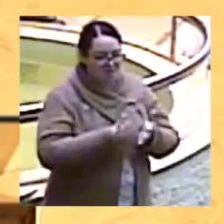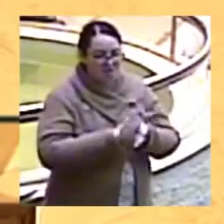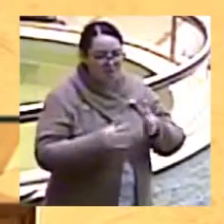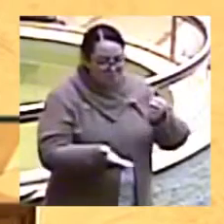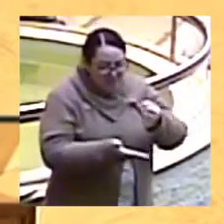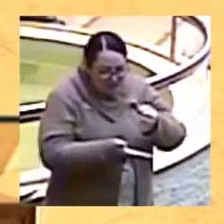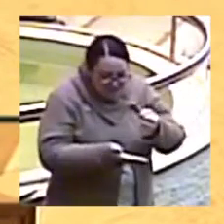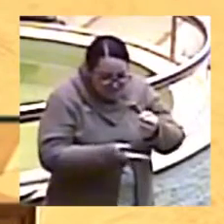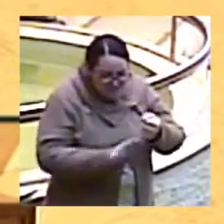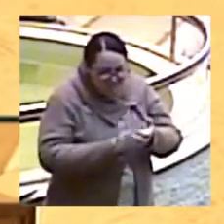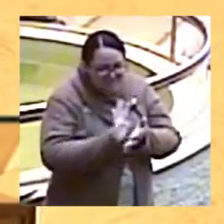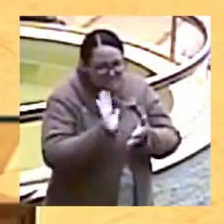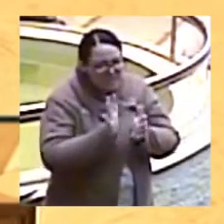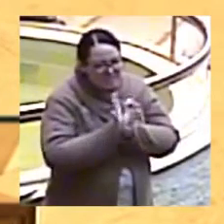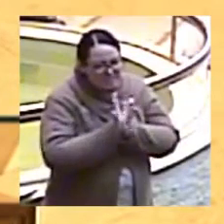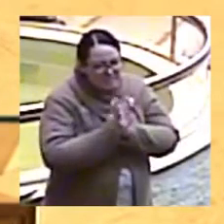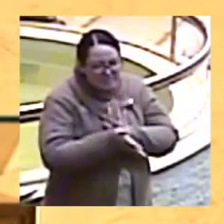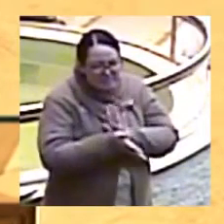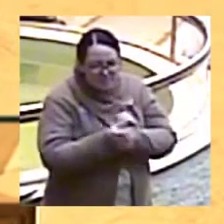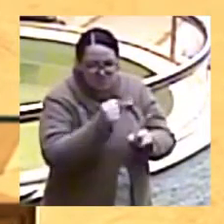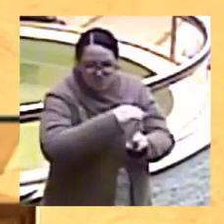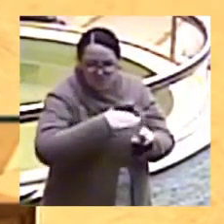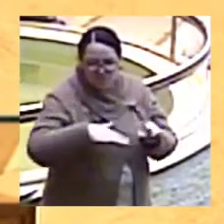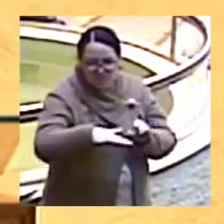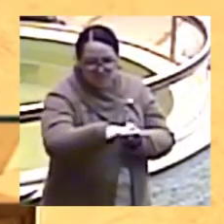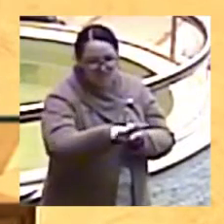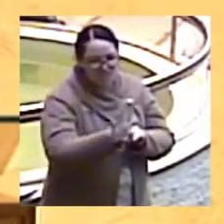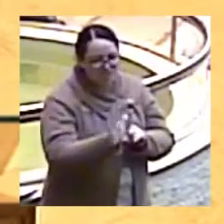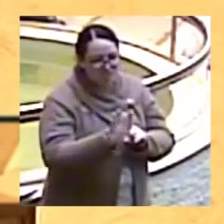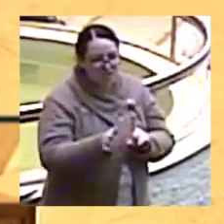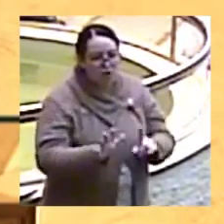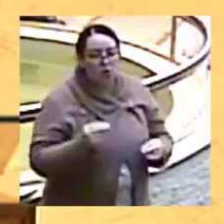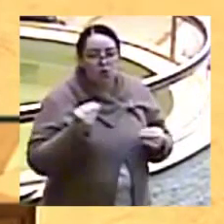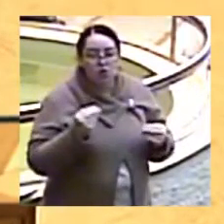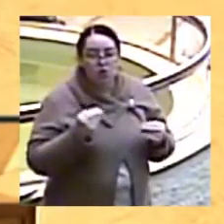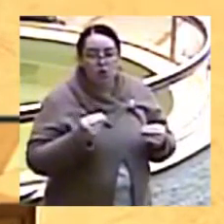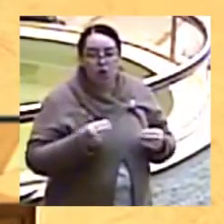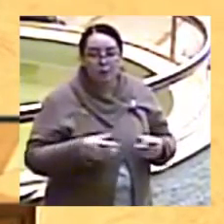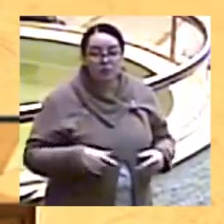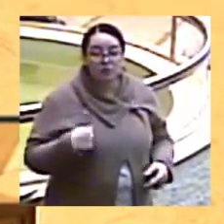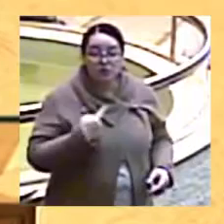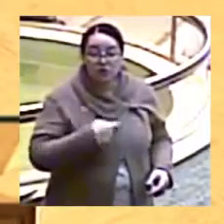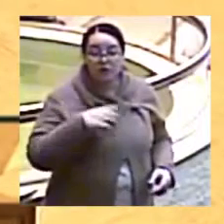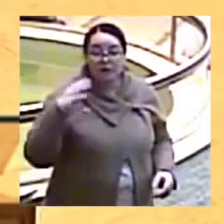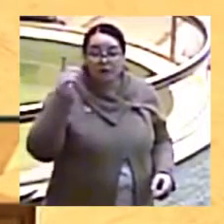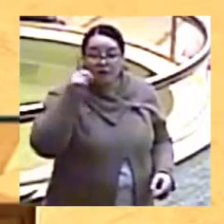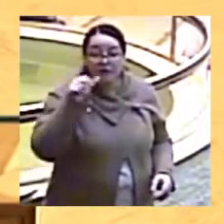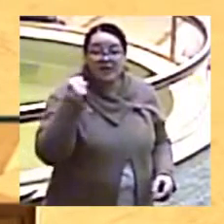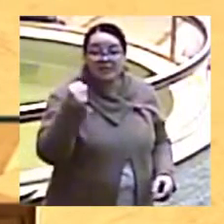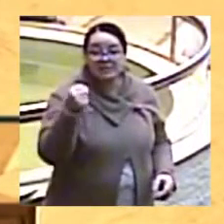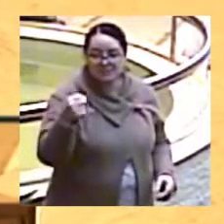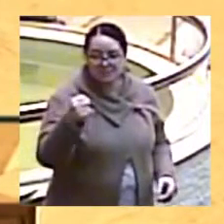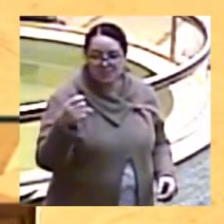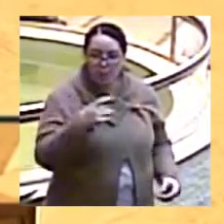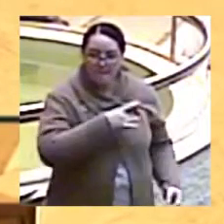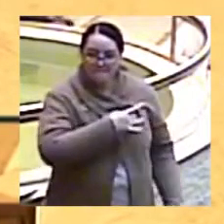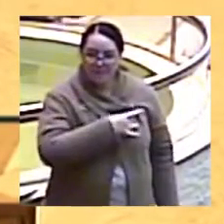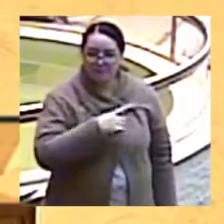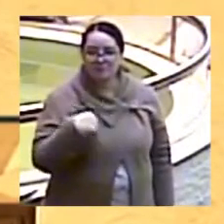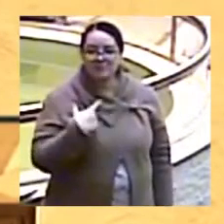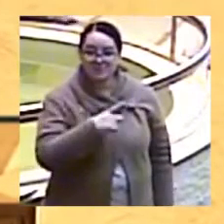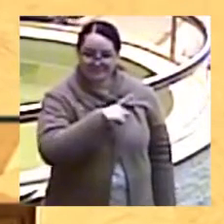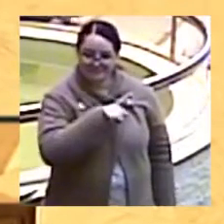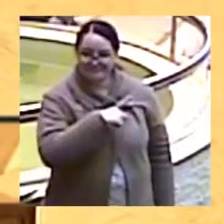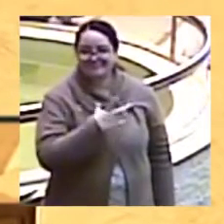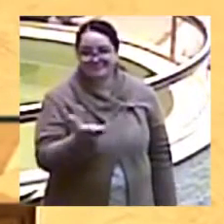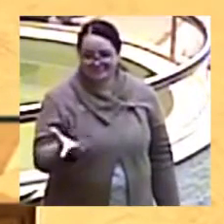sociedade. Como, vencer o medo, que nós temos, pela frente. Quais as razões, de